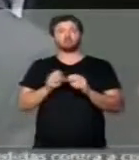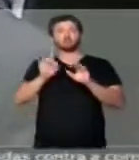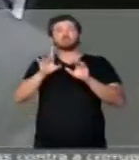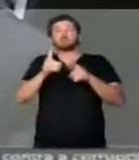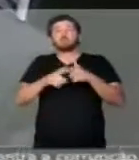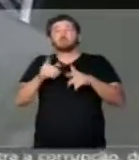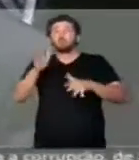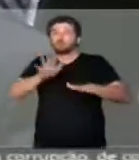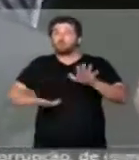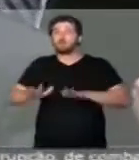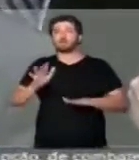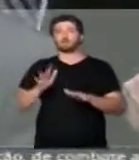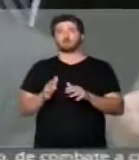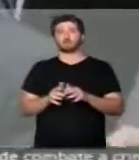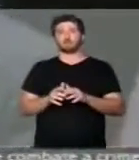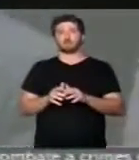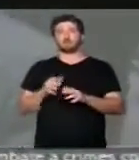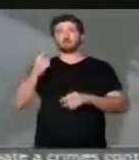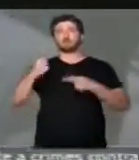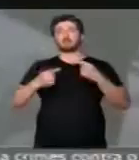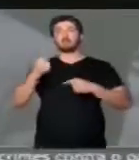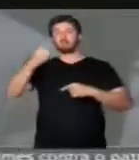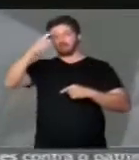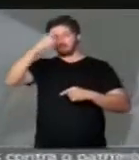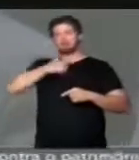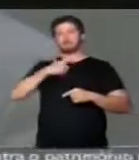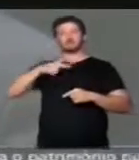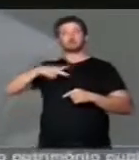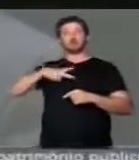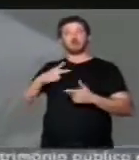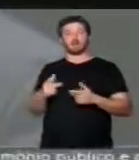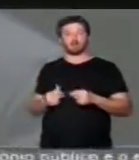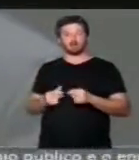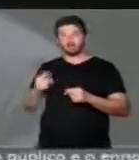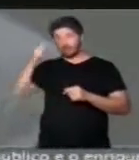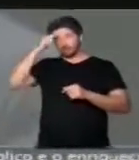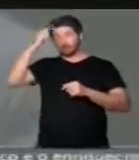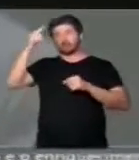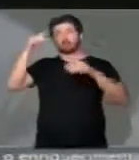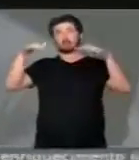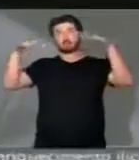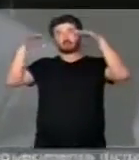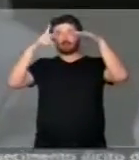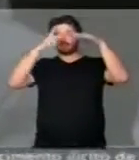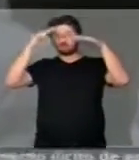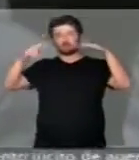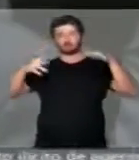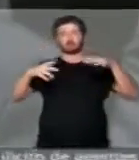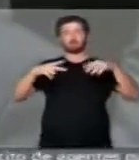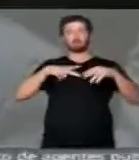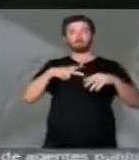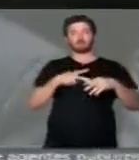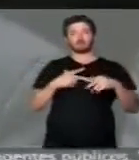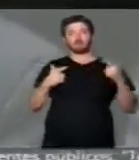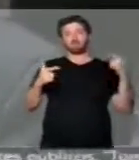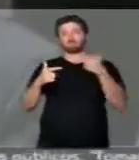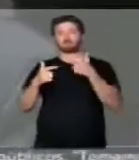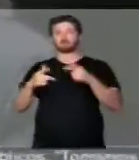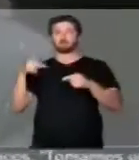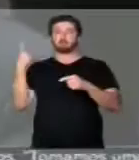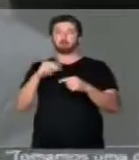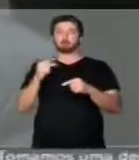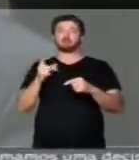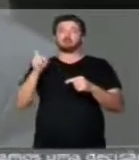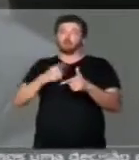tenha cuidado com a personalização do debate. Quando sai do campo das ideias para ofensas pessoais, a agressão física